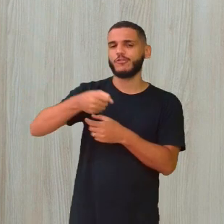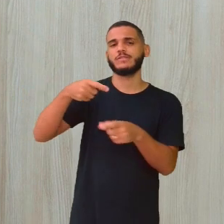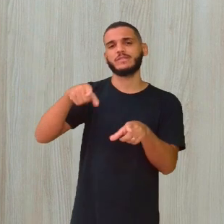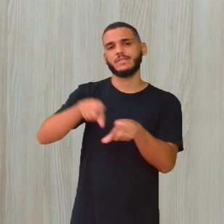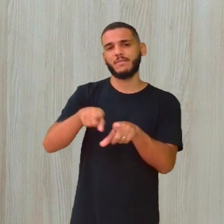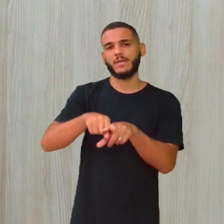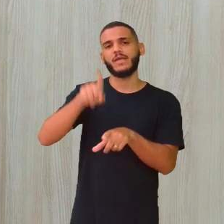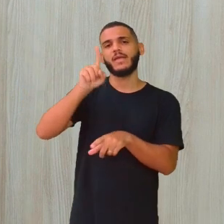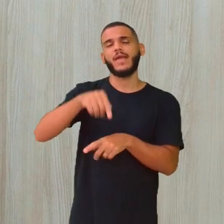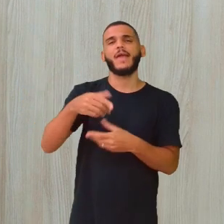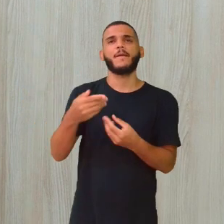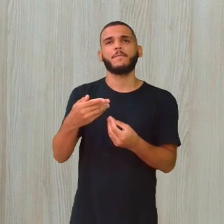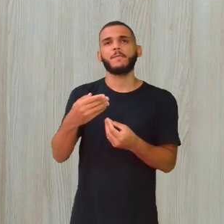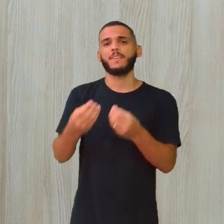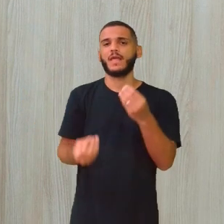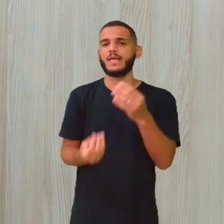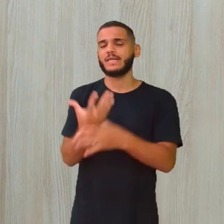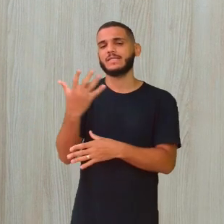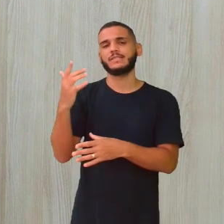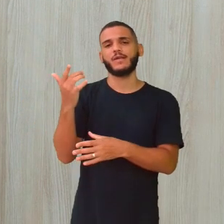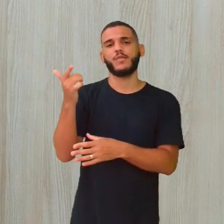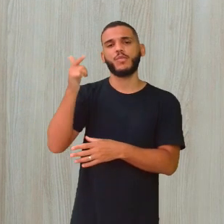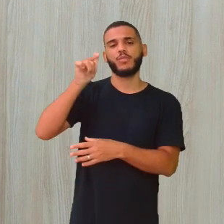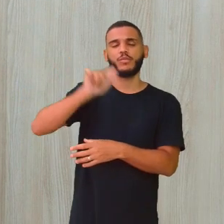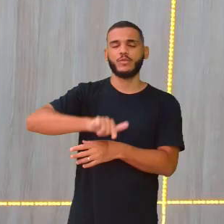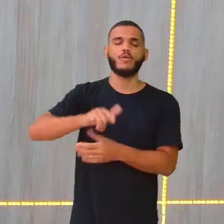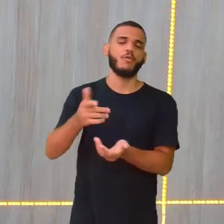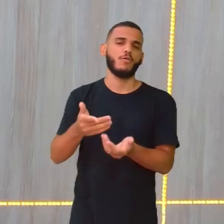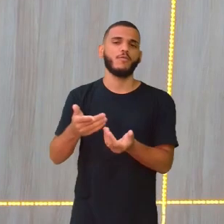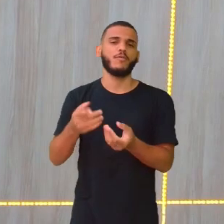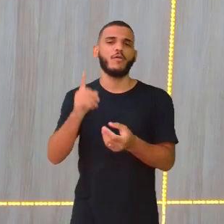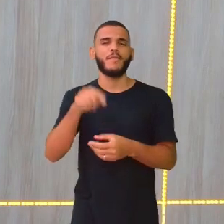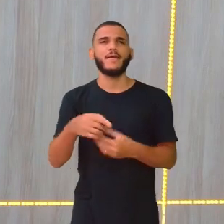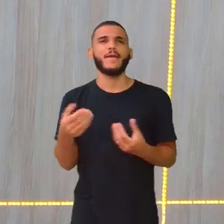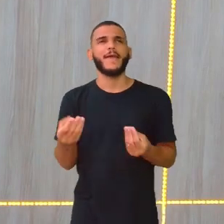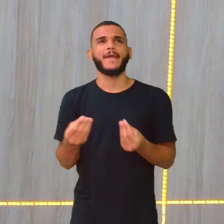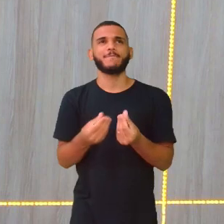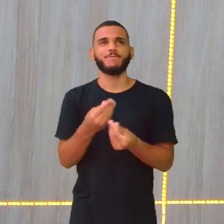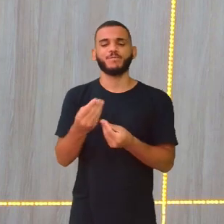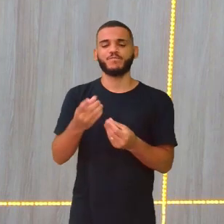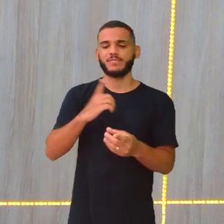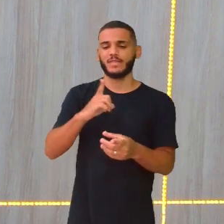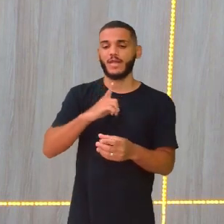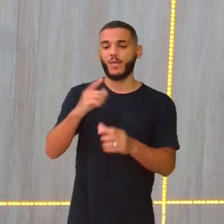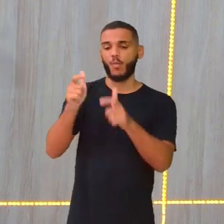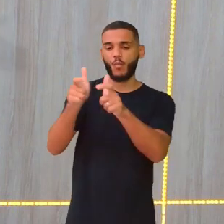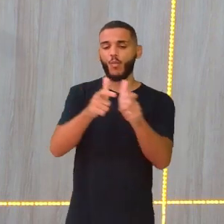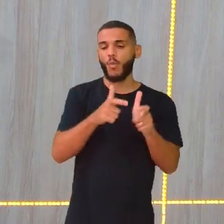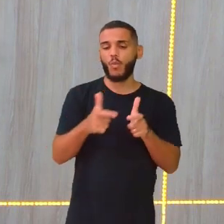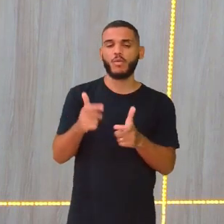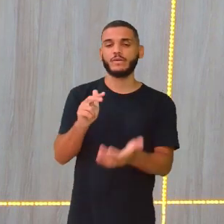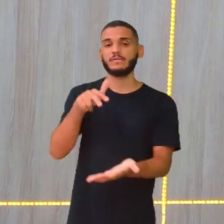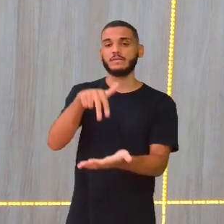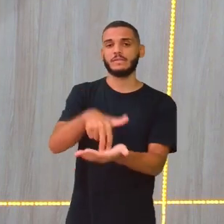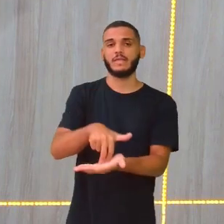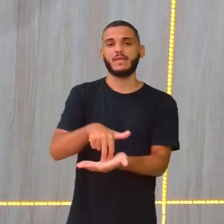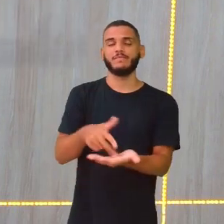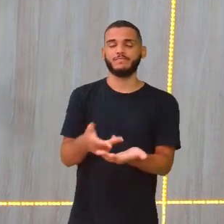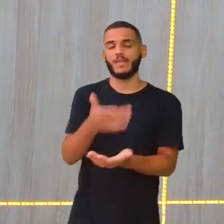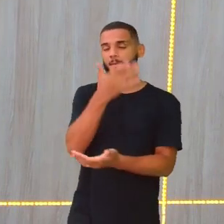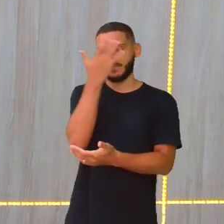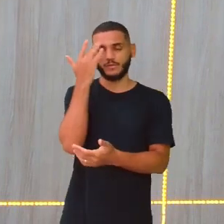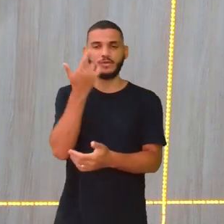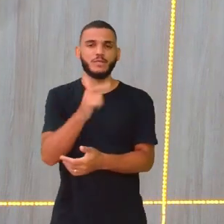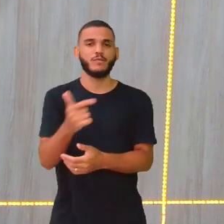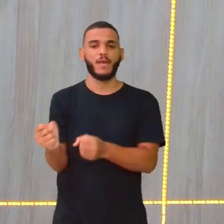uma redescrição, né? Você redescobrir, você colocar essas pessoas que são ausências, que não possuem poder, né? Um